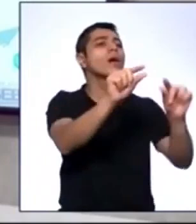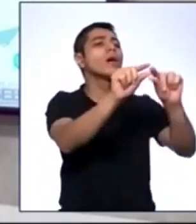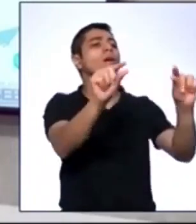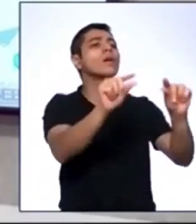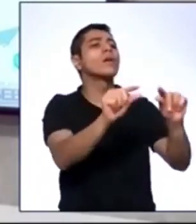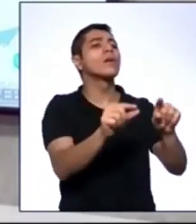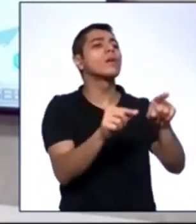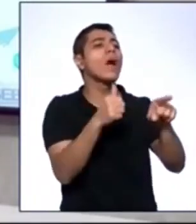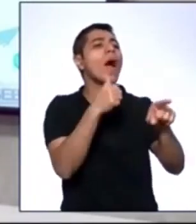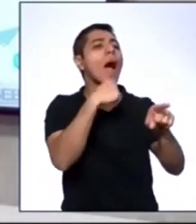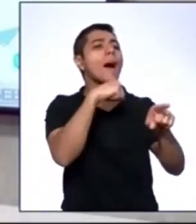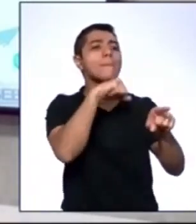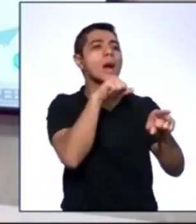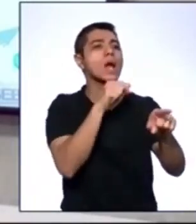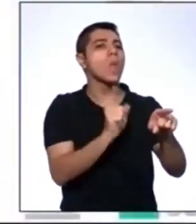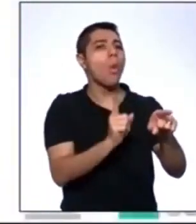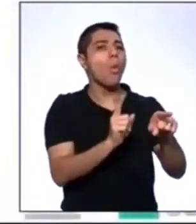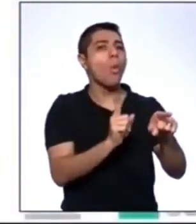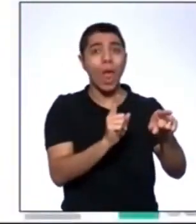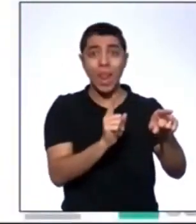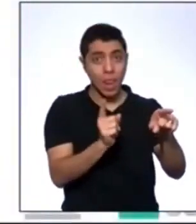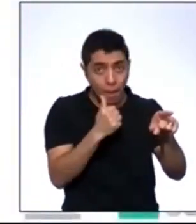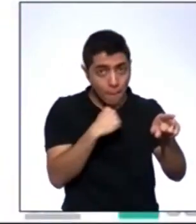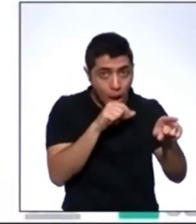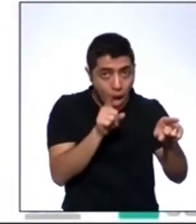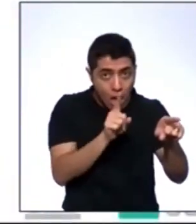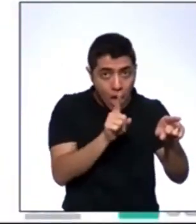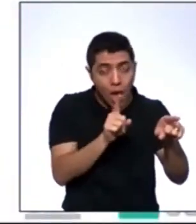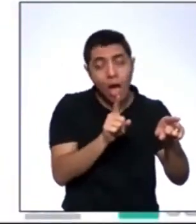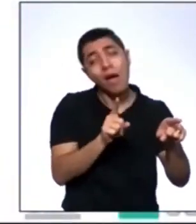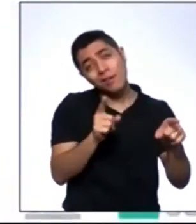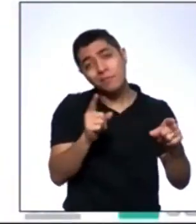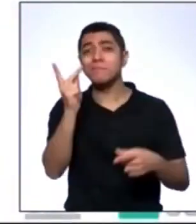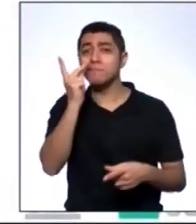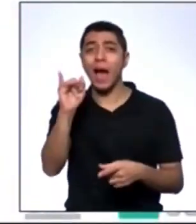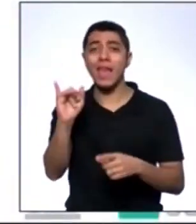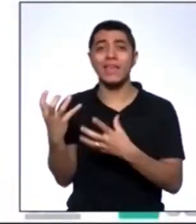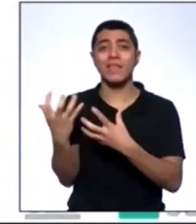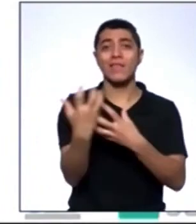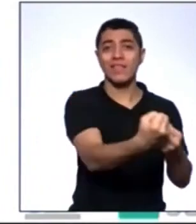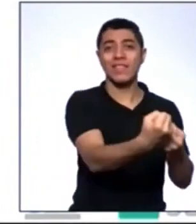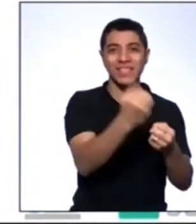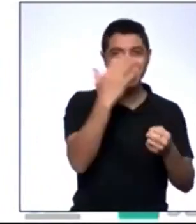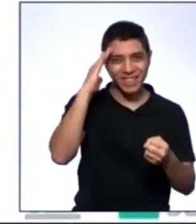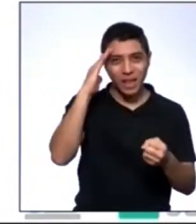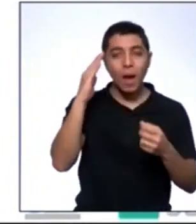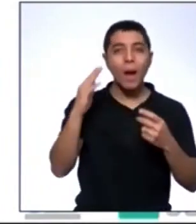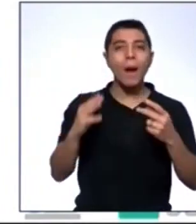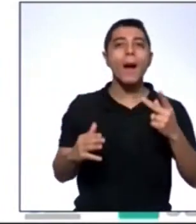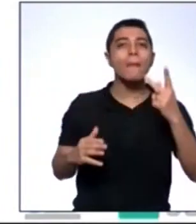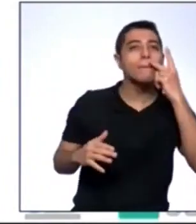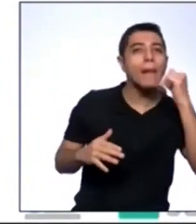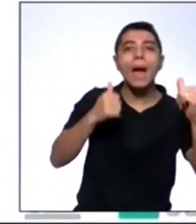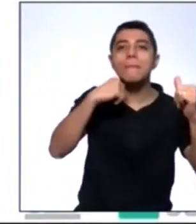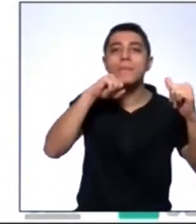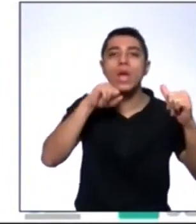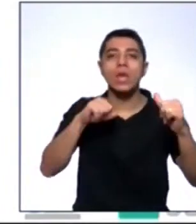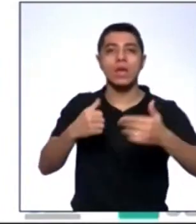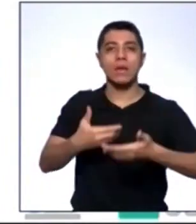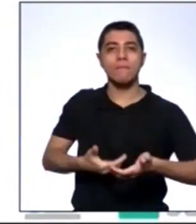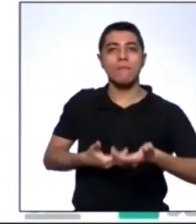Esse é o pensamento. Vem cá, vamos ver como é que fica aí, ó. Vamos ver. Olha a primeira bandinha de DNA da criança